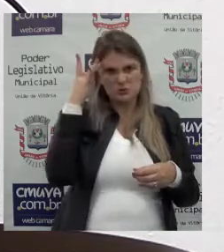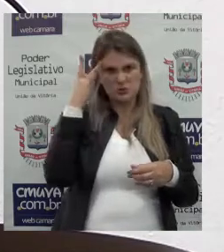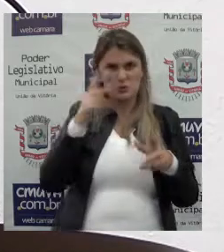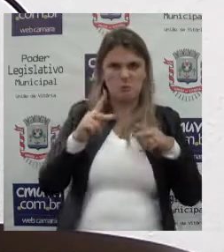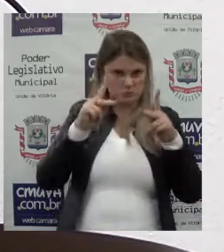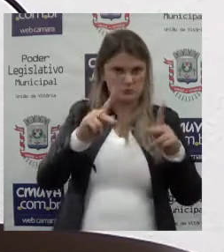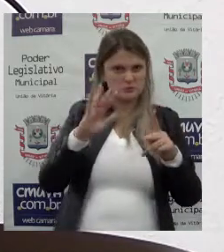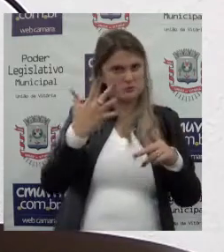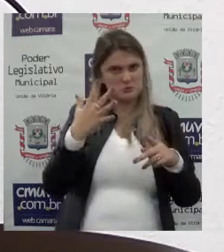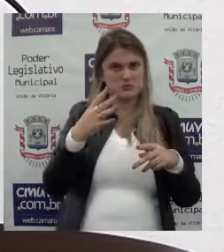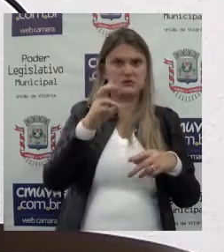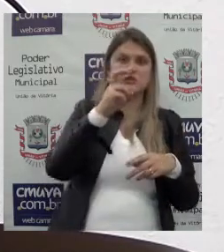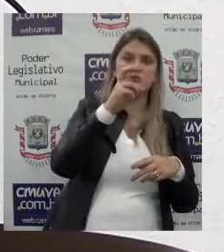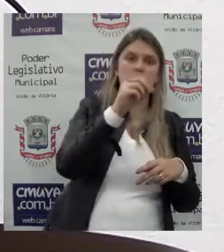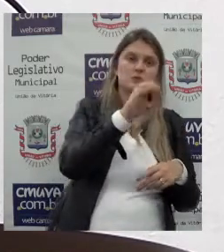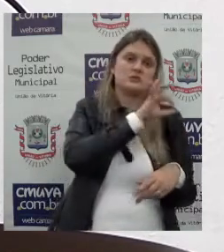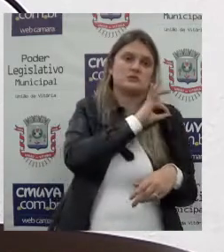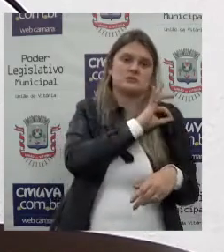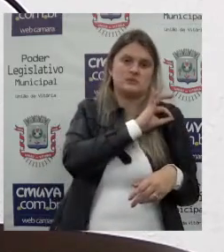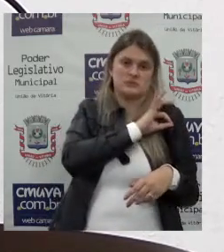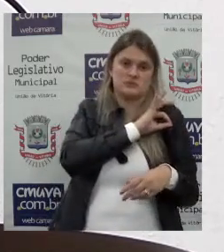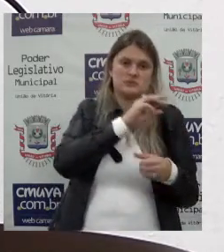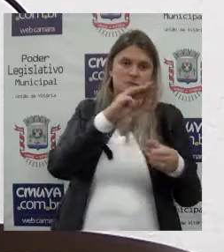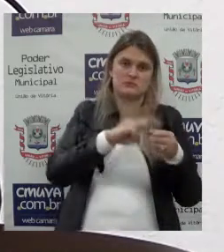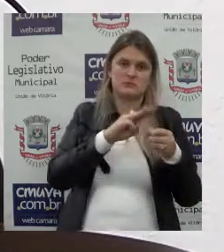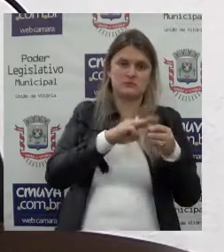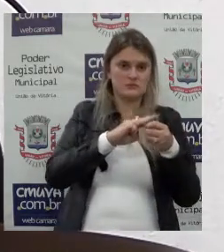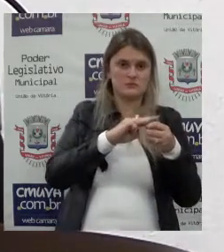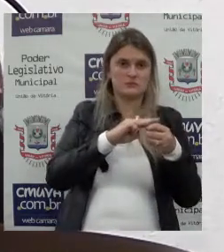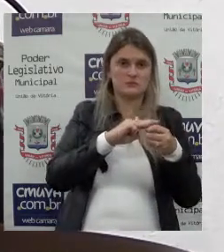30 mil habitantes, com 50